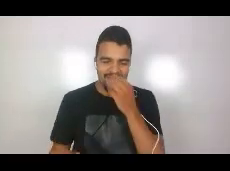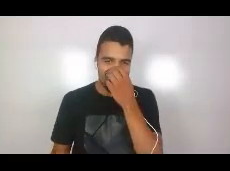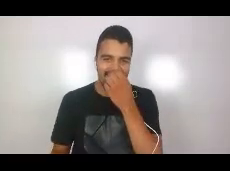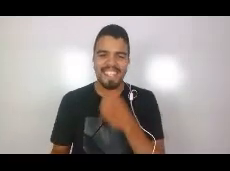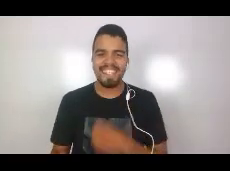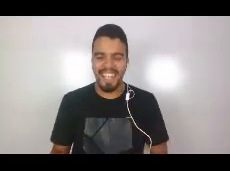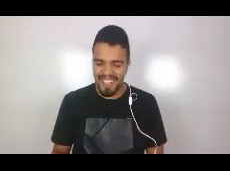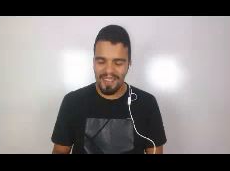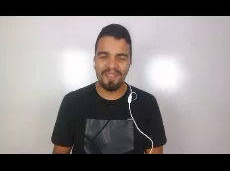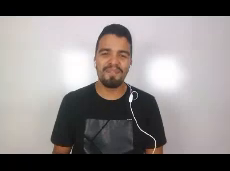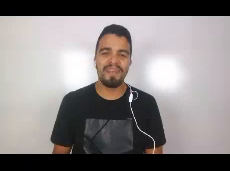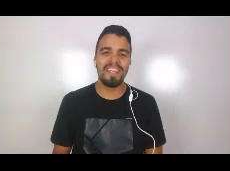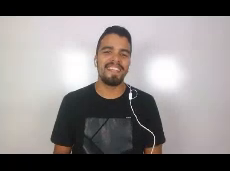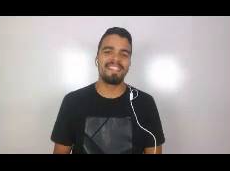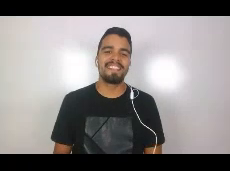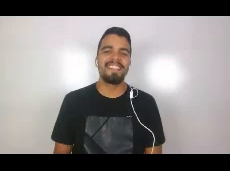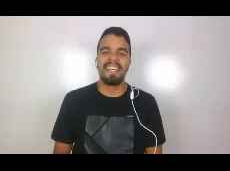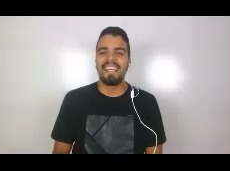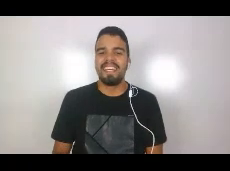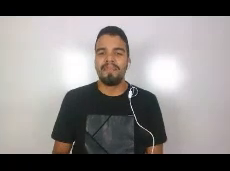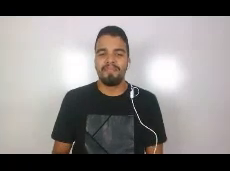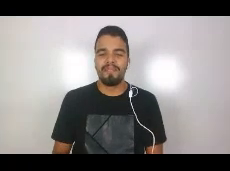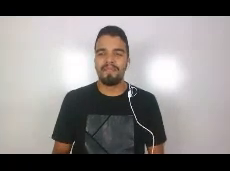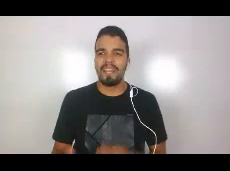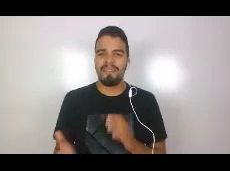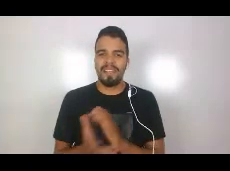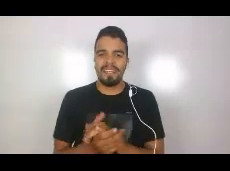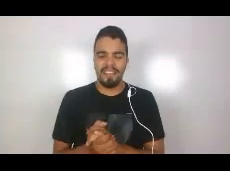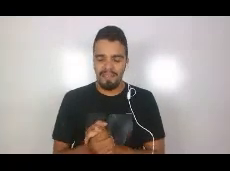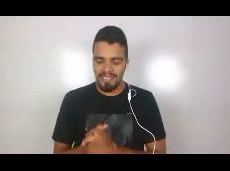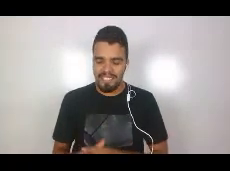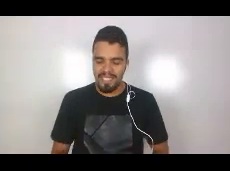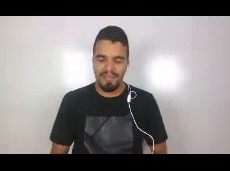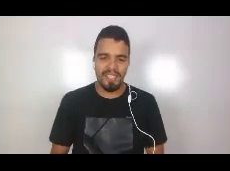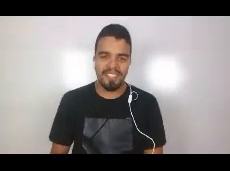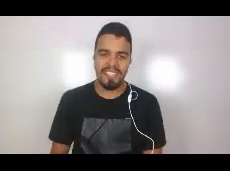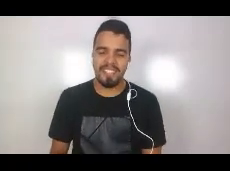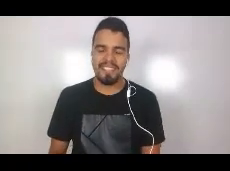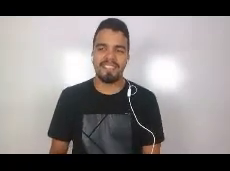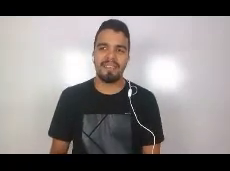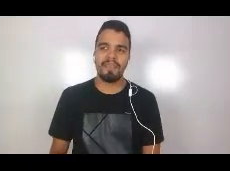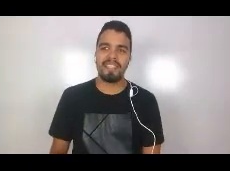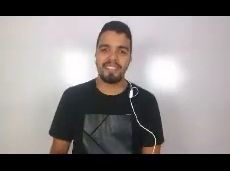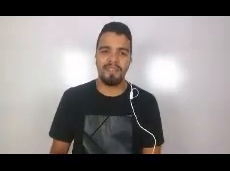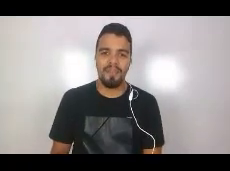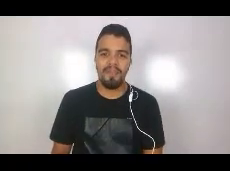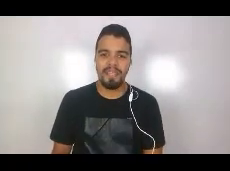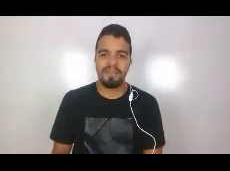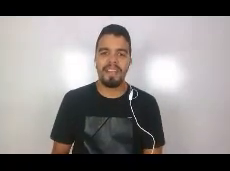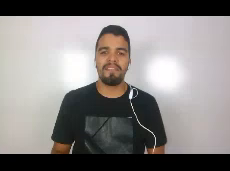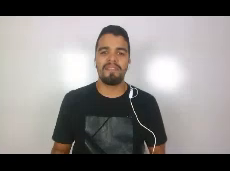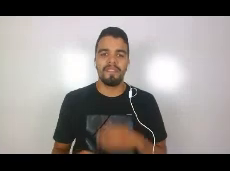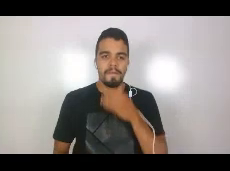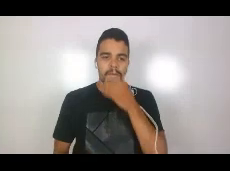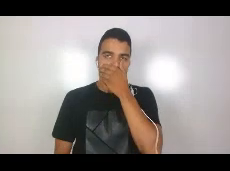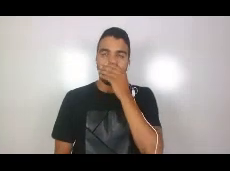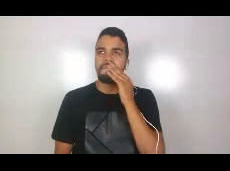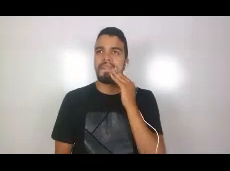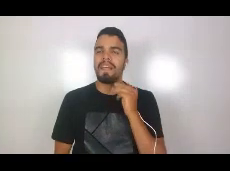aí daqui a alguns meses. Pois maravilha. Então, dito isso, dita essa apresentação um pouco mais